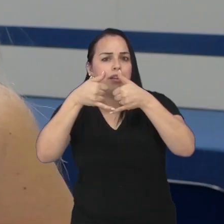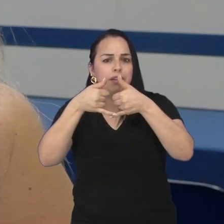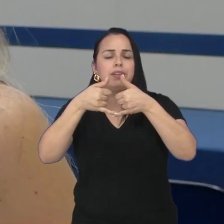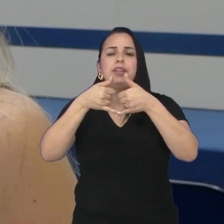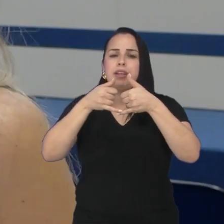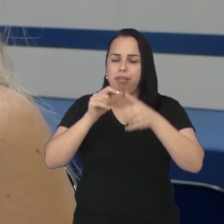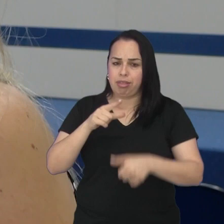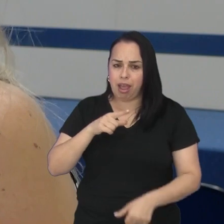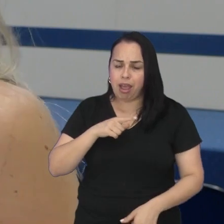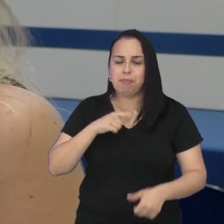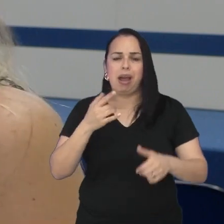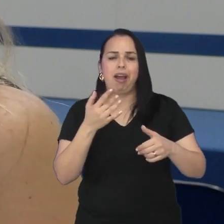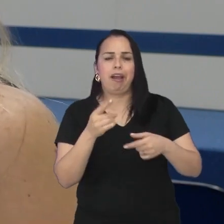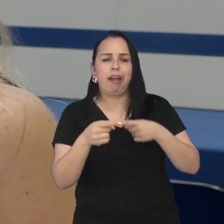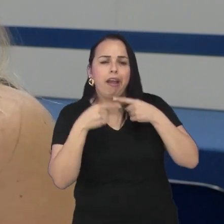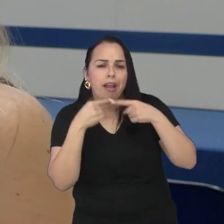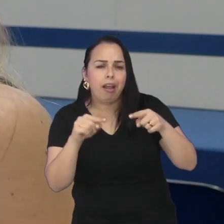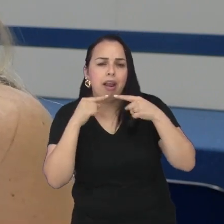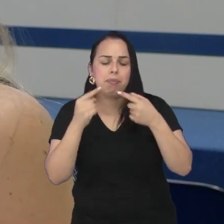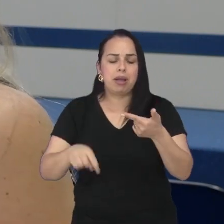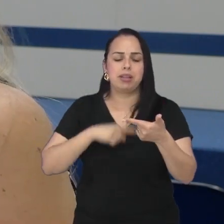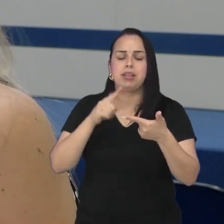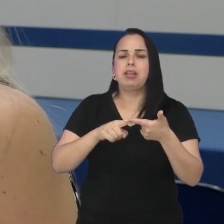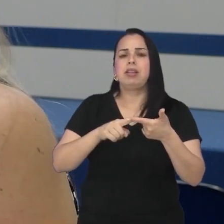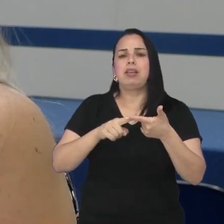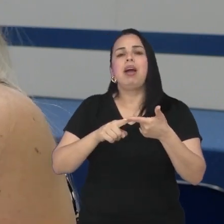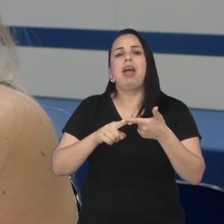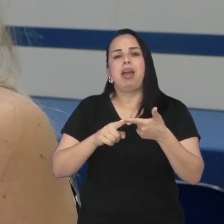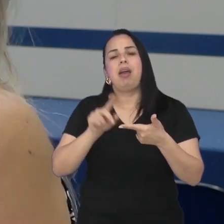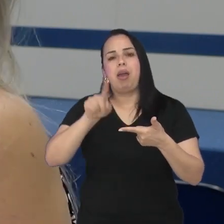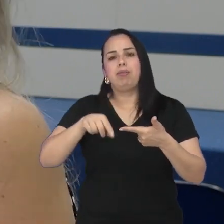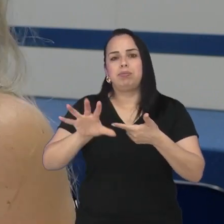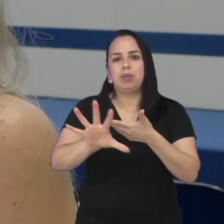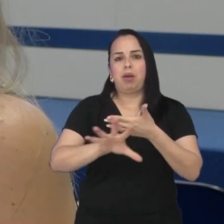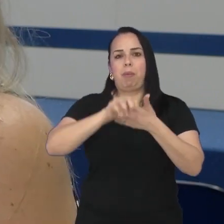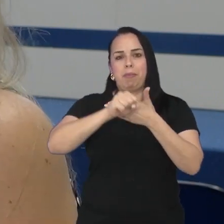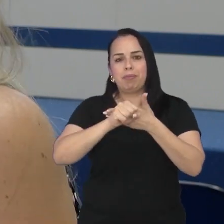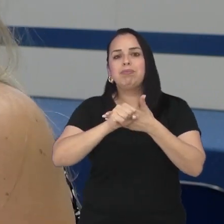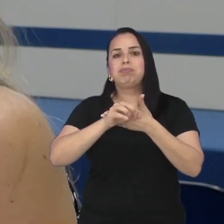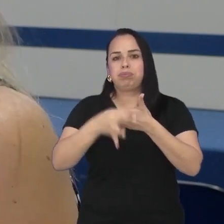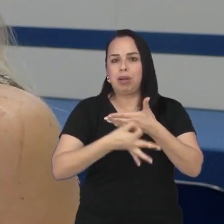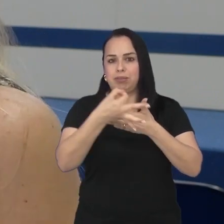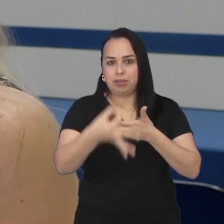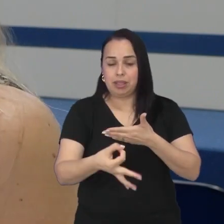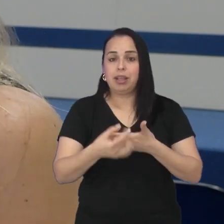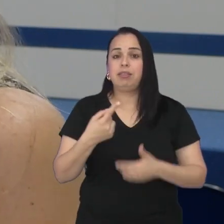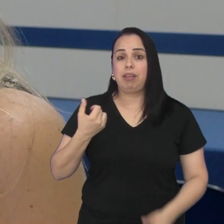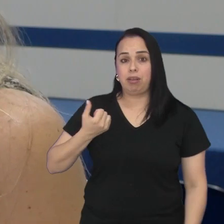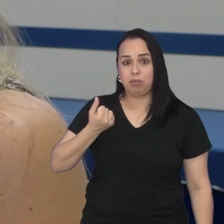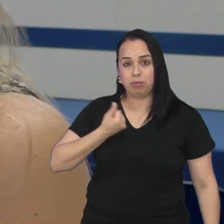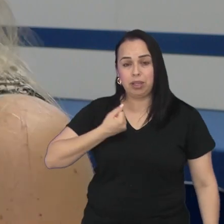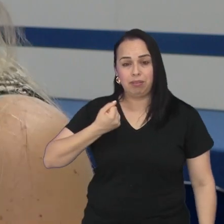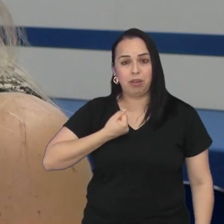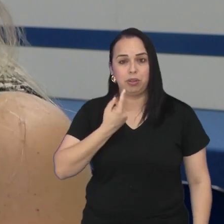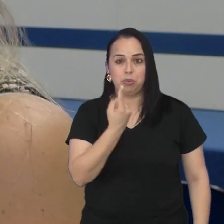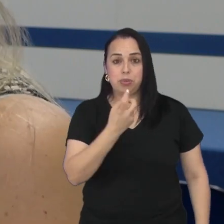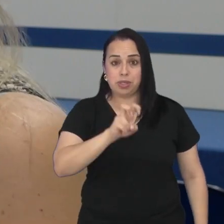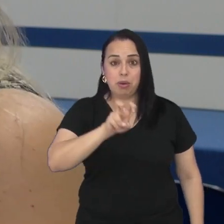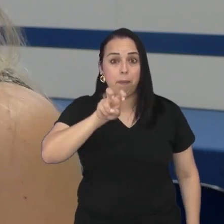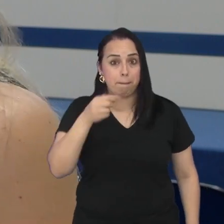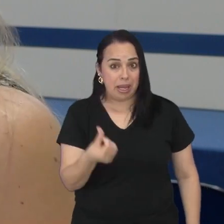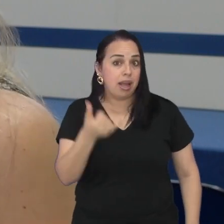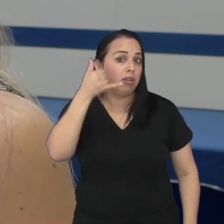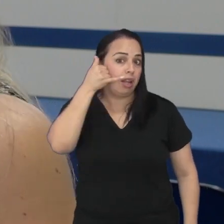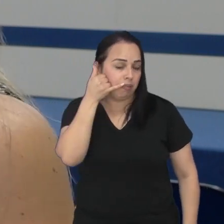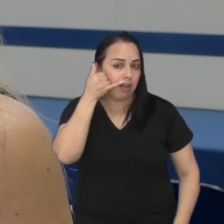para reclamações, sugestões, é a ouvidoria da Secretaria de Saúde. Tem o 156 também que eles podem